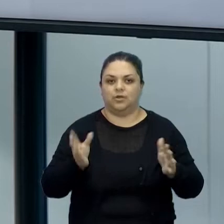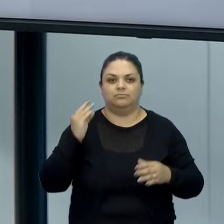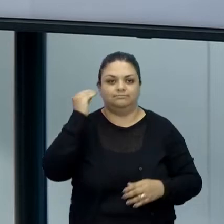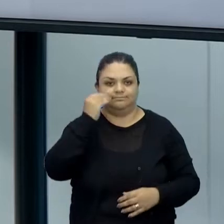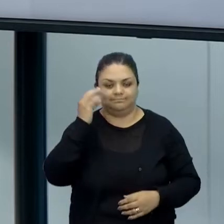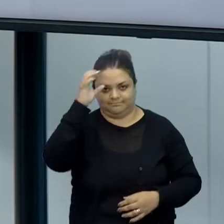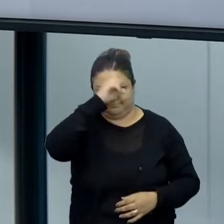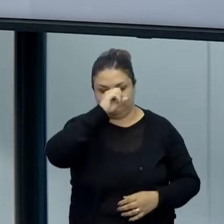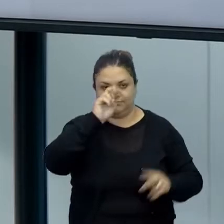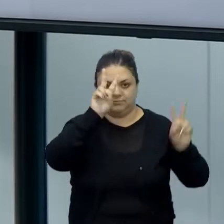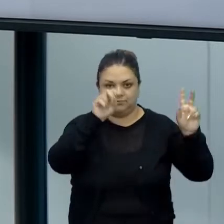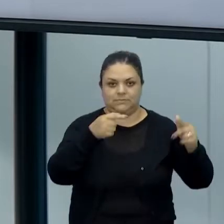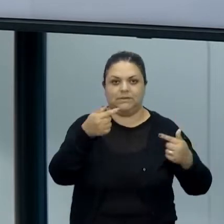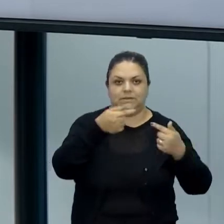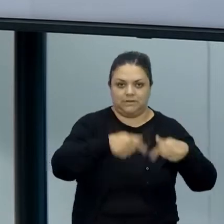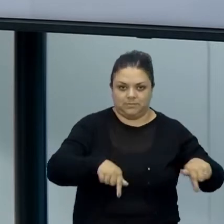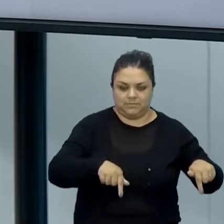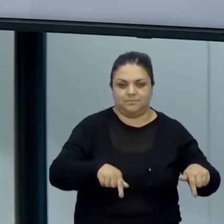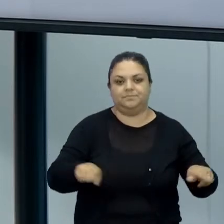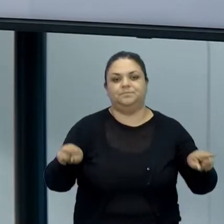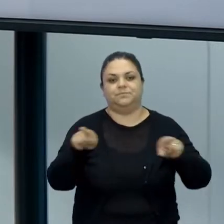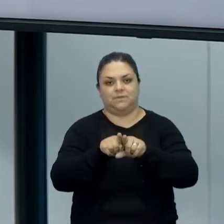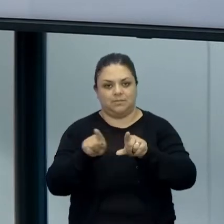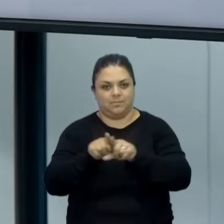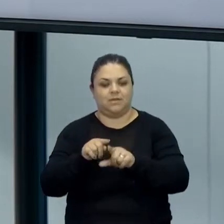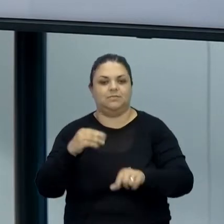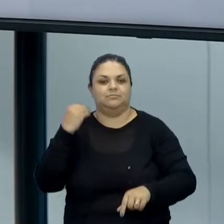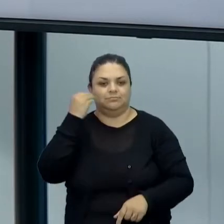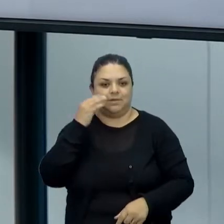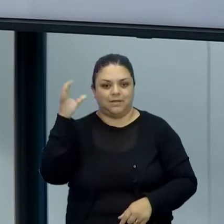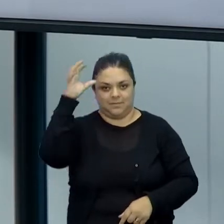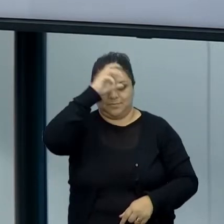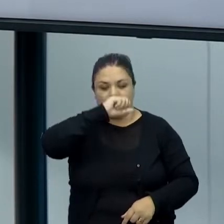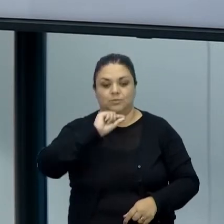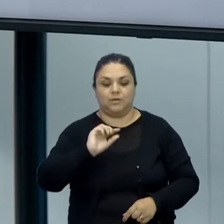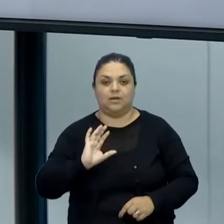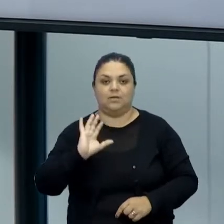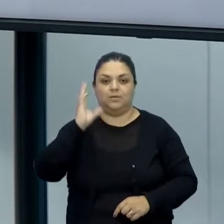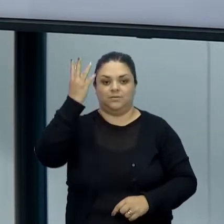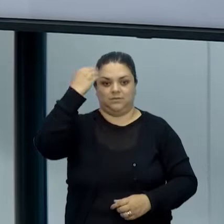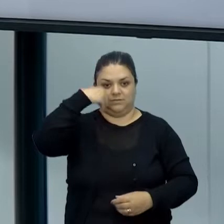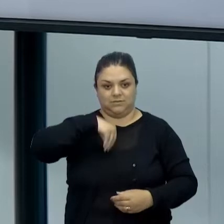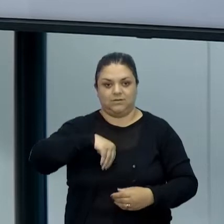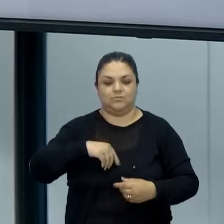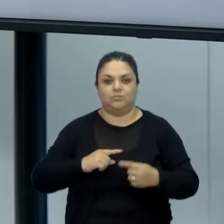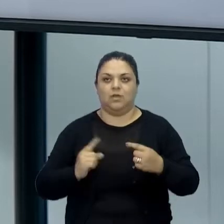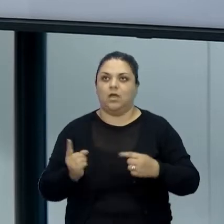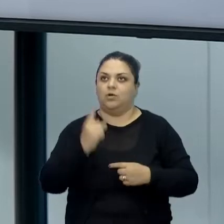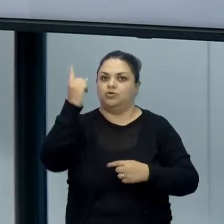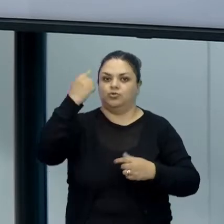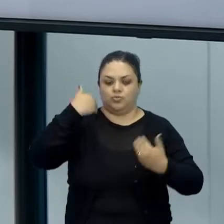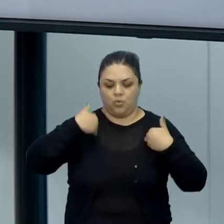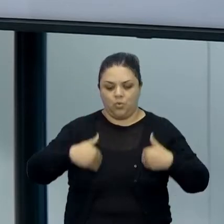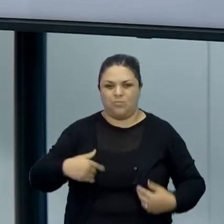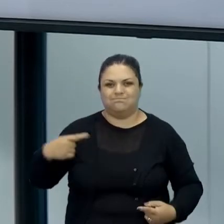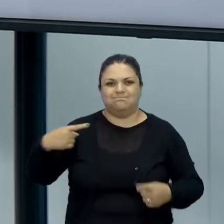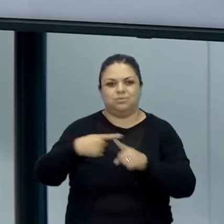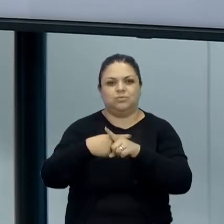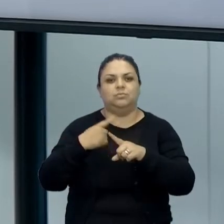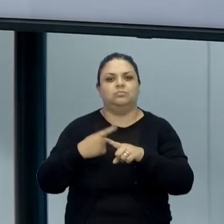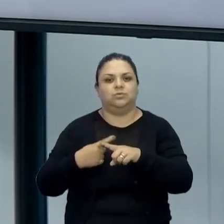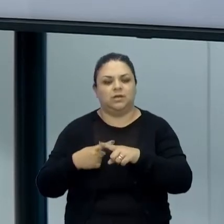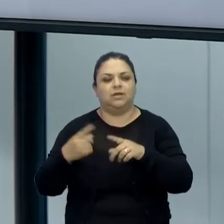parte química e temos também o conhecimento do que acontece nas relações com a altitude, então agora a gente